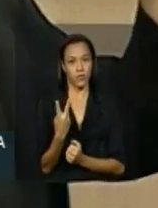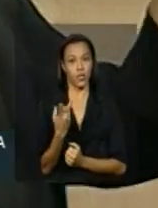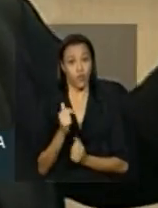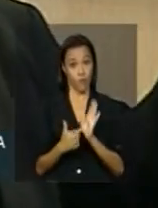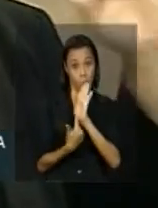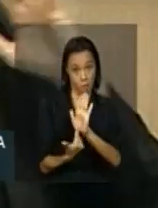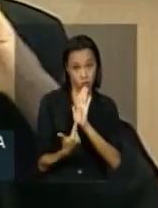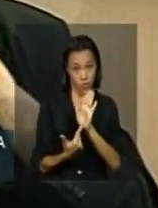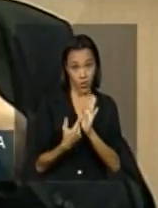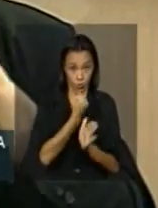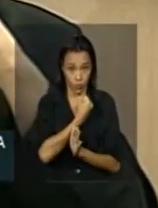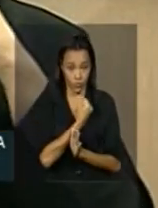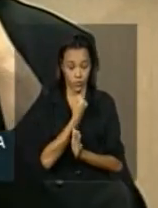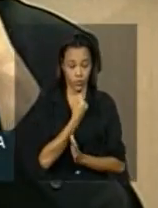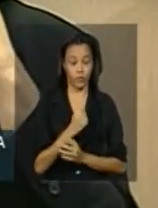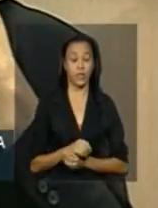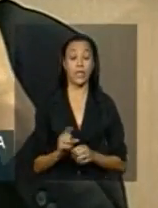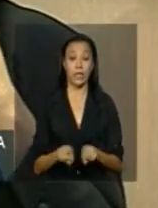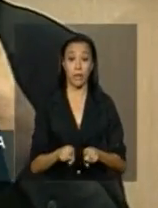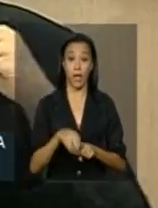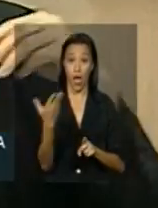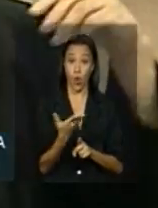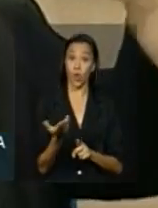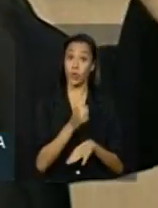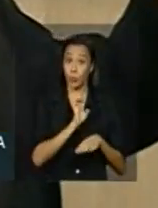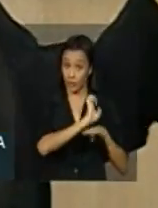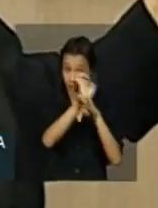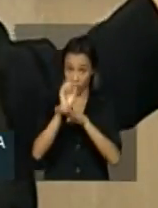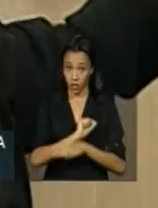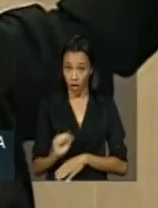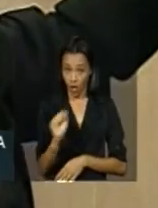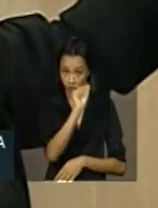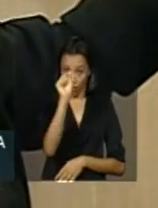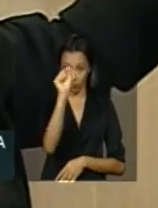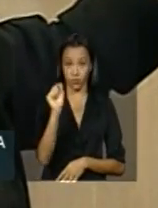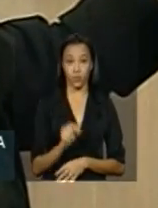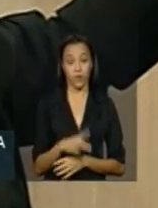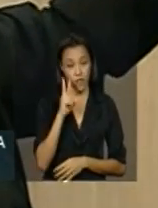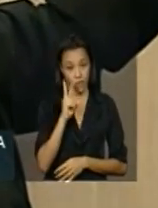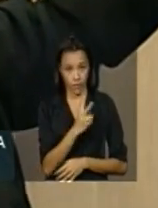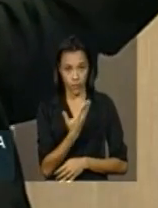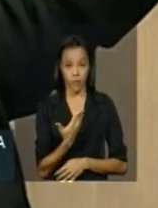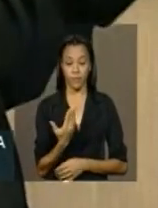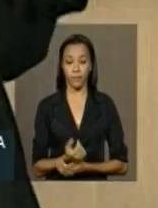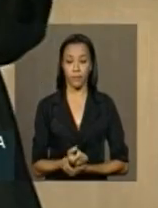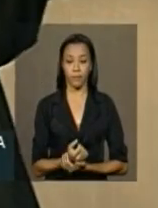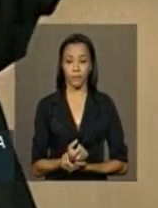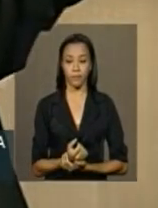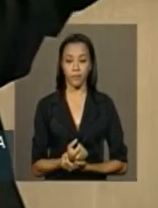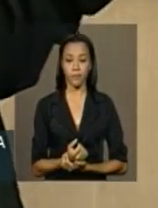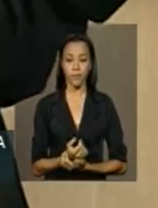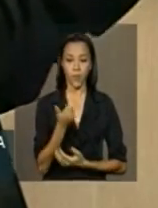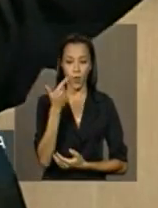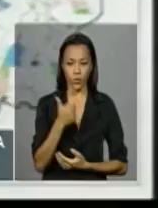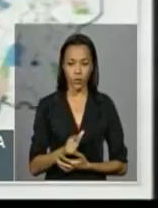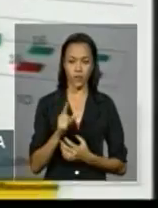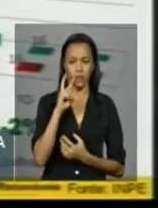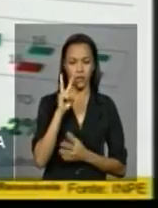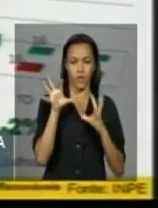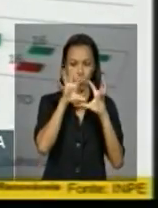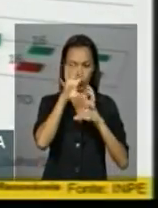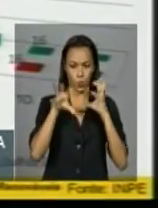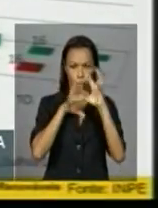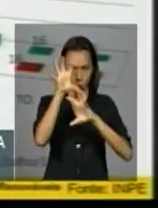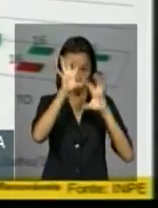destacar enquanto números vou falar agora dos Estados vamos lá na parte dos Estados aqui a cobertura de nuvens que é um aspecto